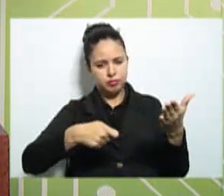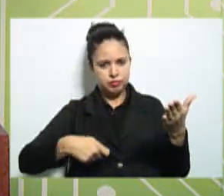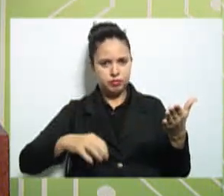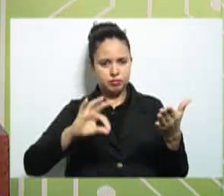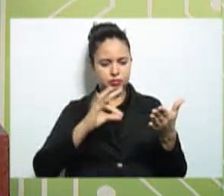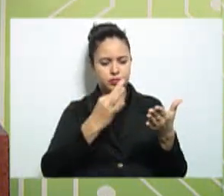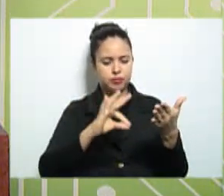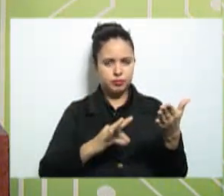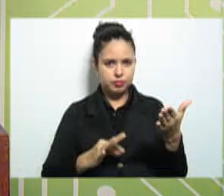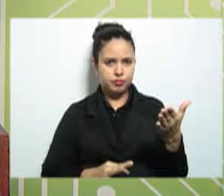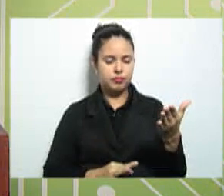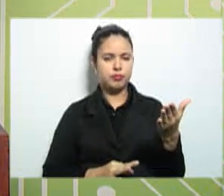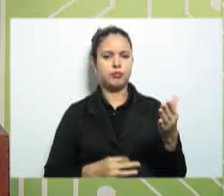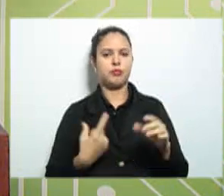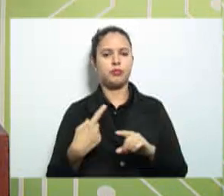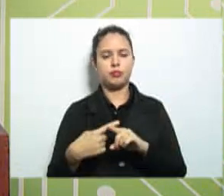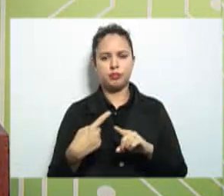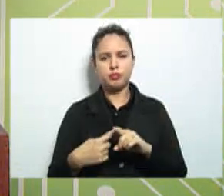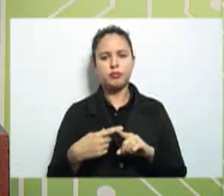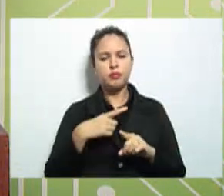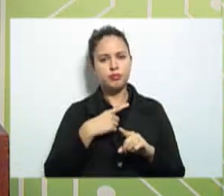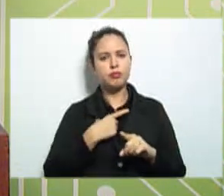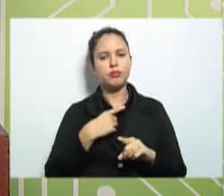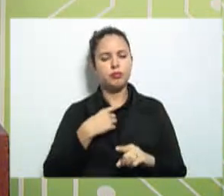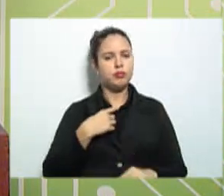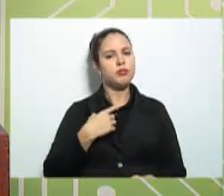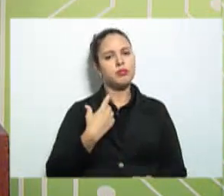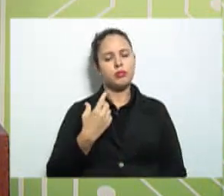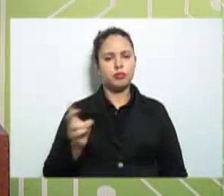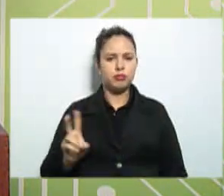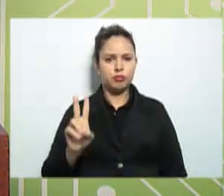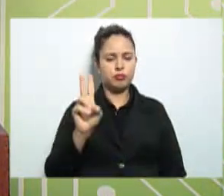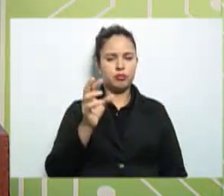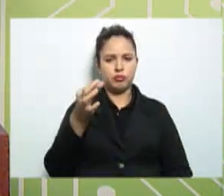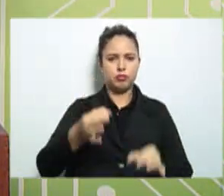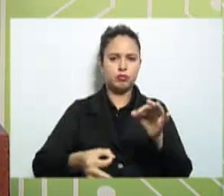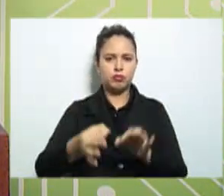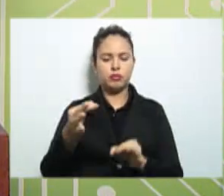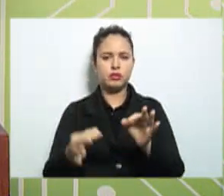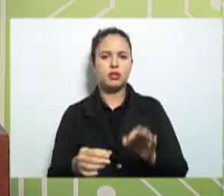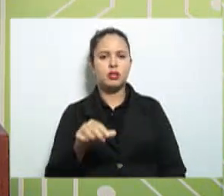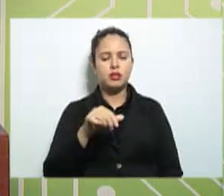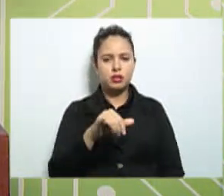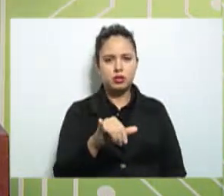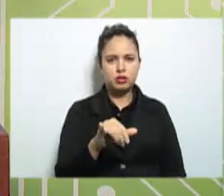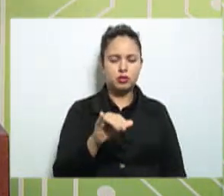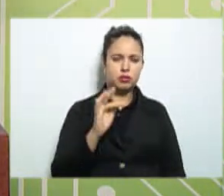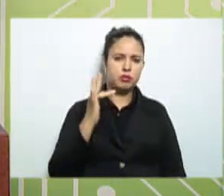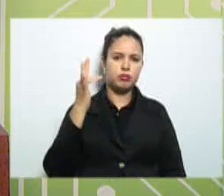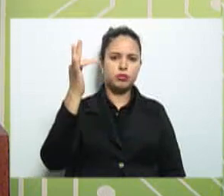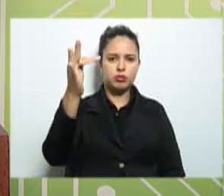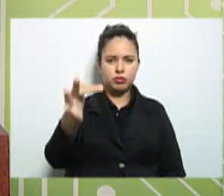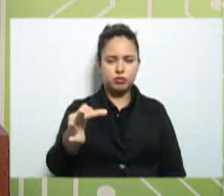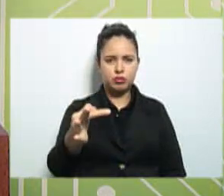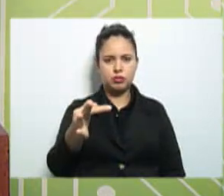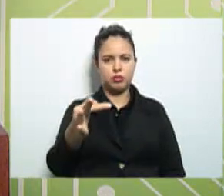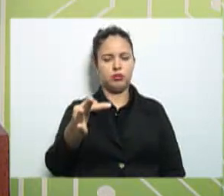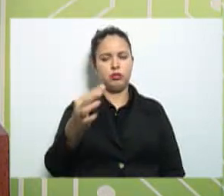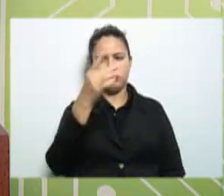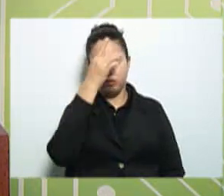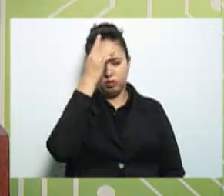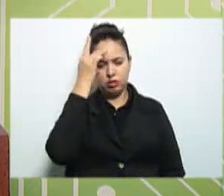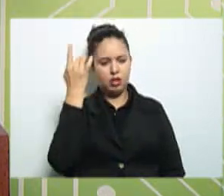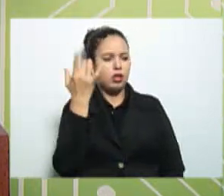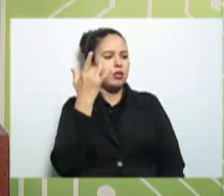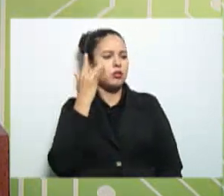assina. Por quê? Porque essa ata ela vai ter um valor jurídico. Depois, no futuro, se alguém for contestar, eu não sabia que tinha discutido tal